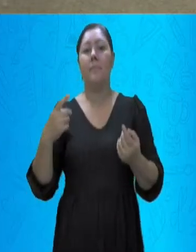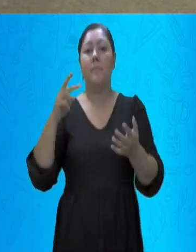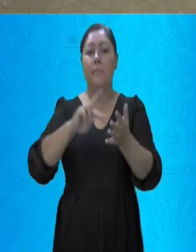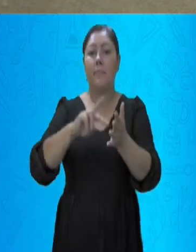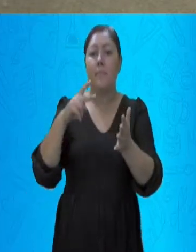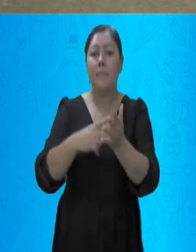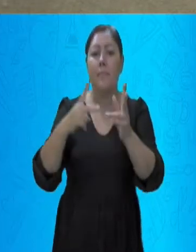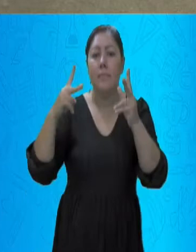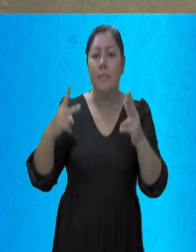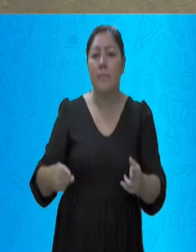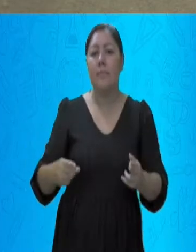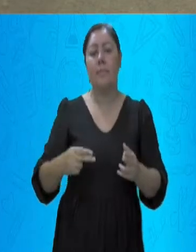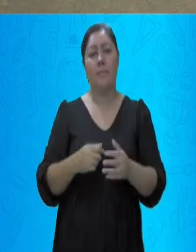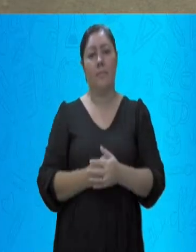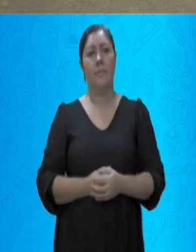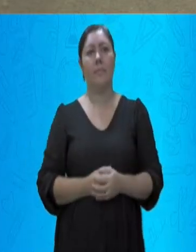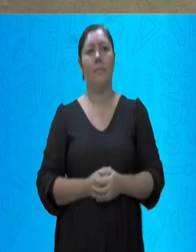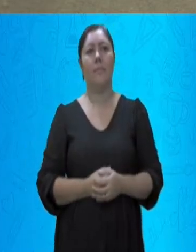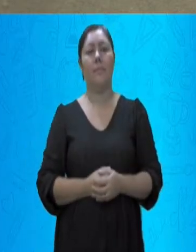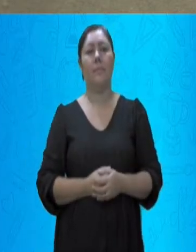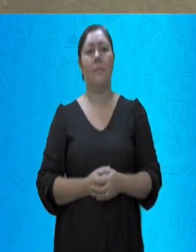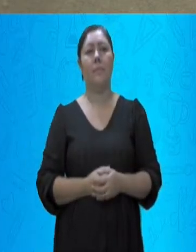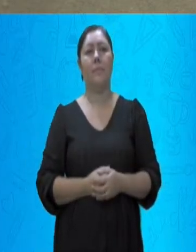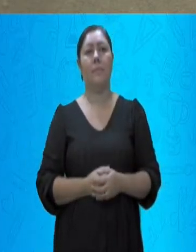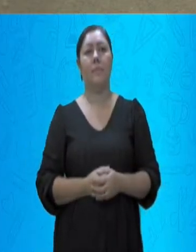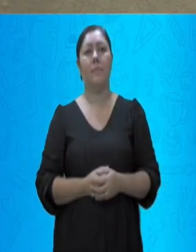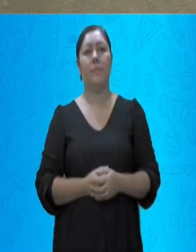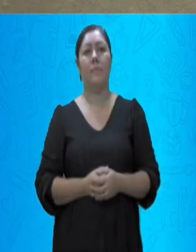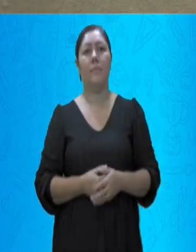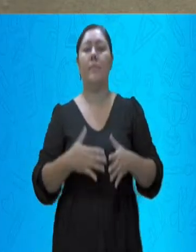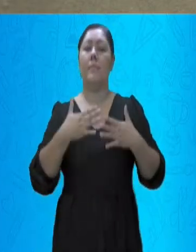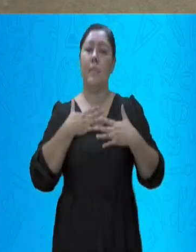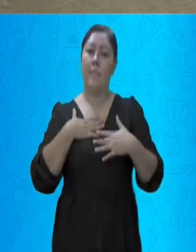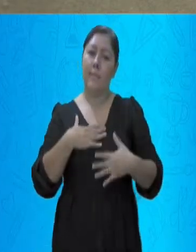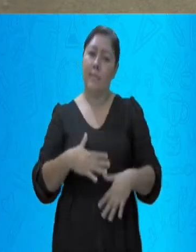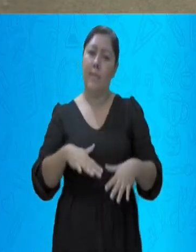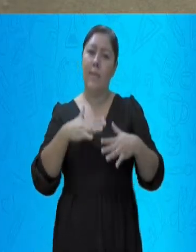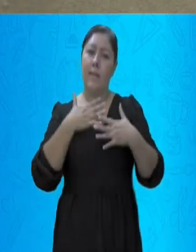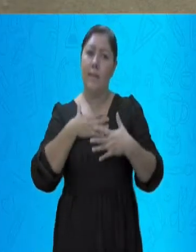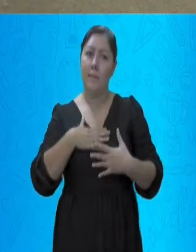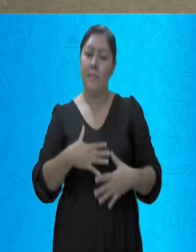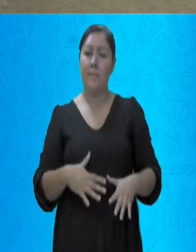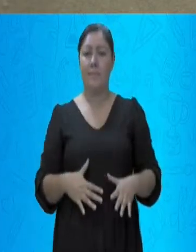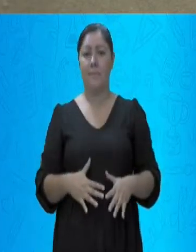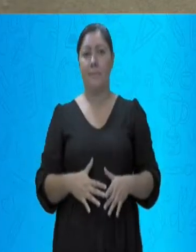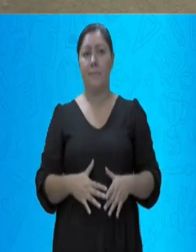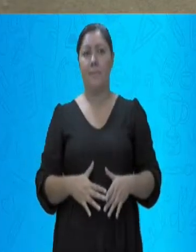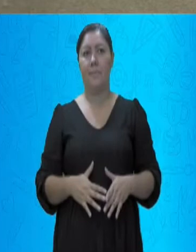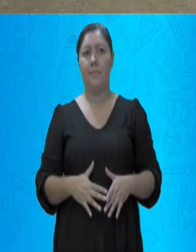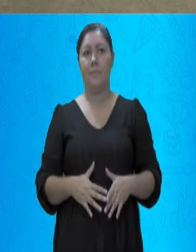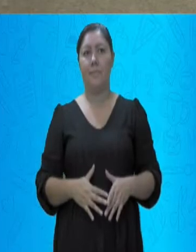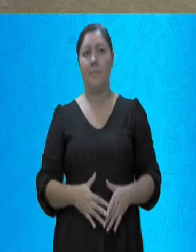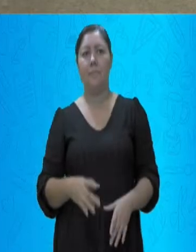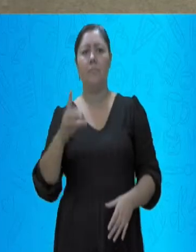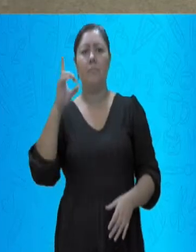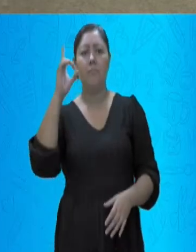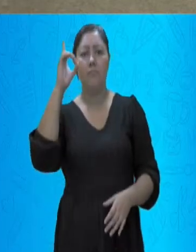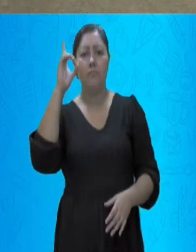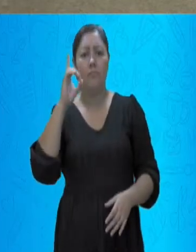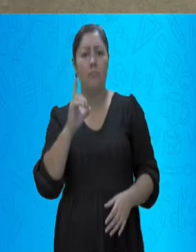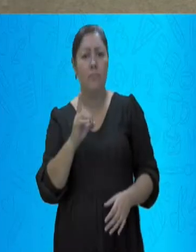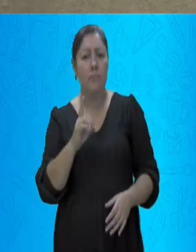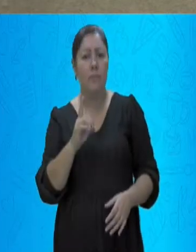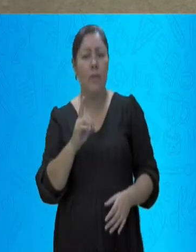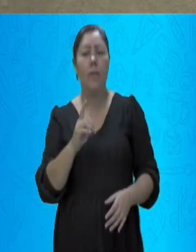um segredo, eu revelei um segredo. Tranquilo, calmo. O nosso diretor é tranquilo,